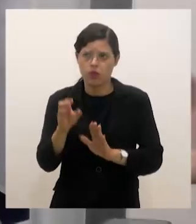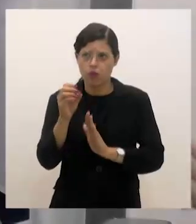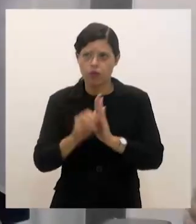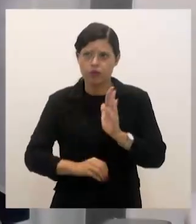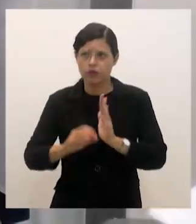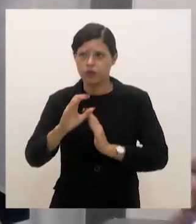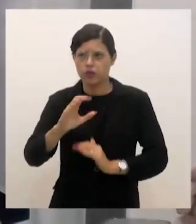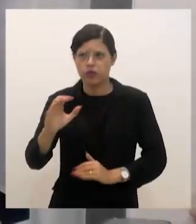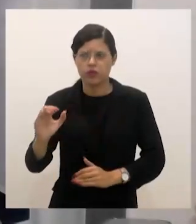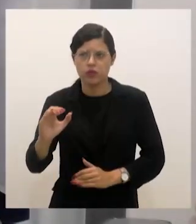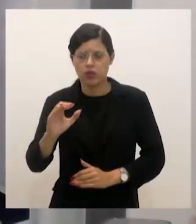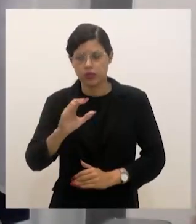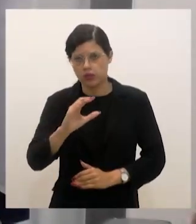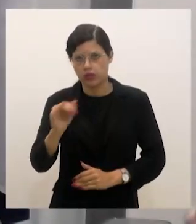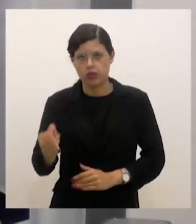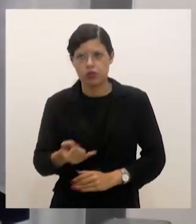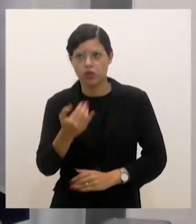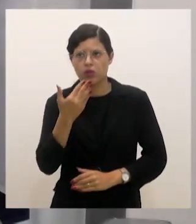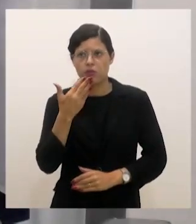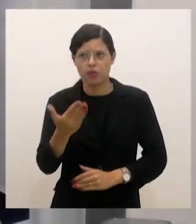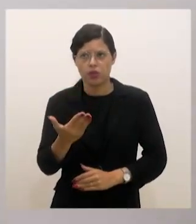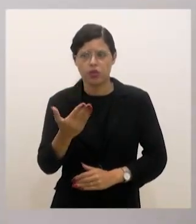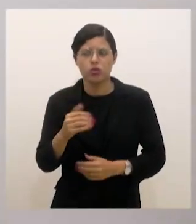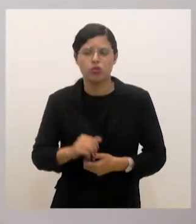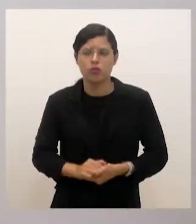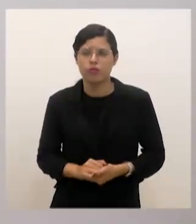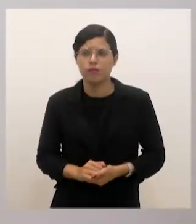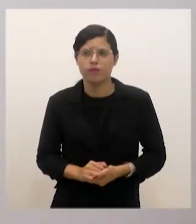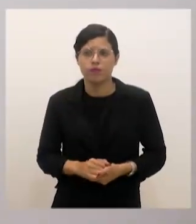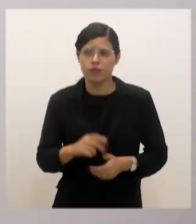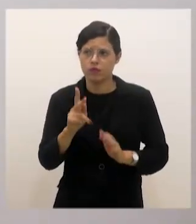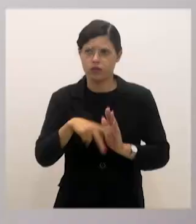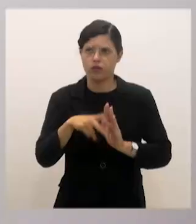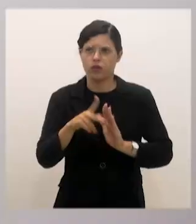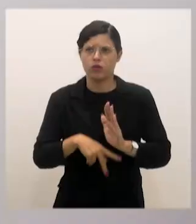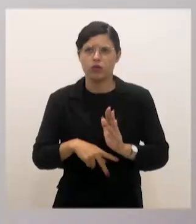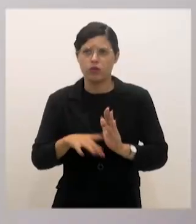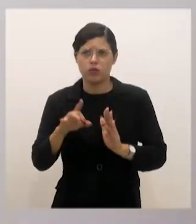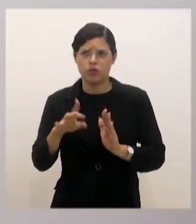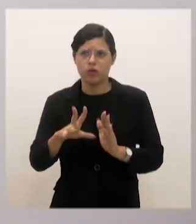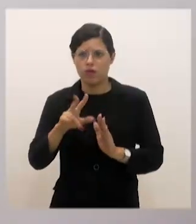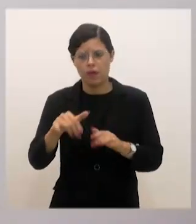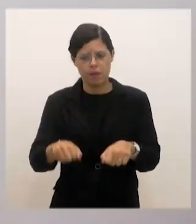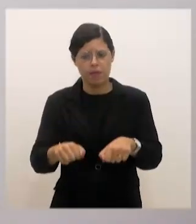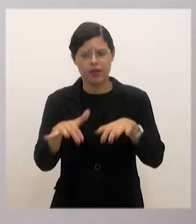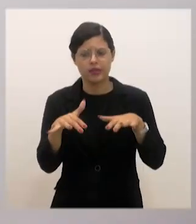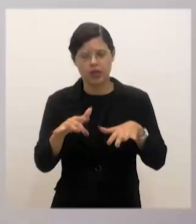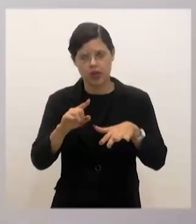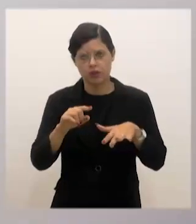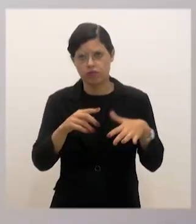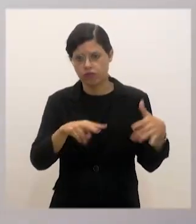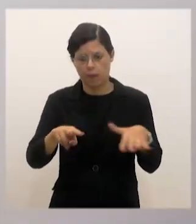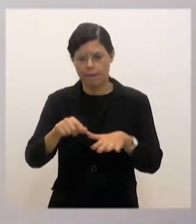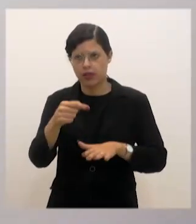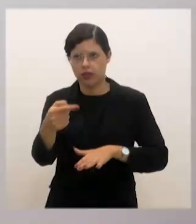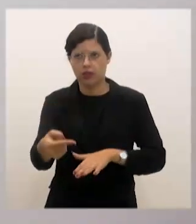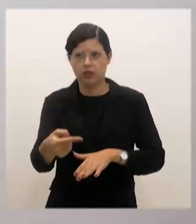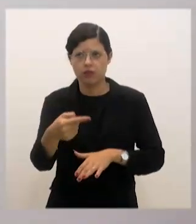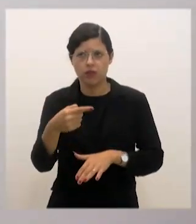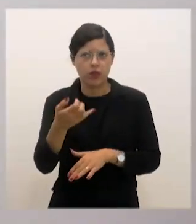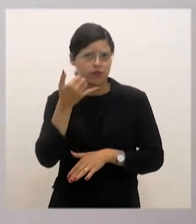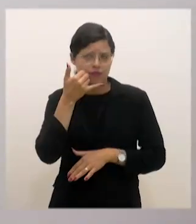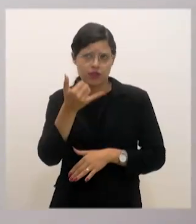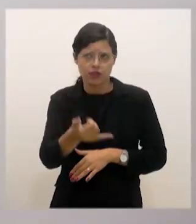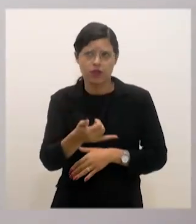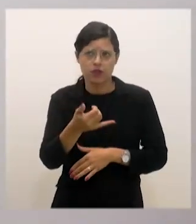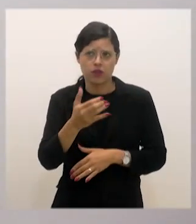pedindo a verificação. E o projeto vai à pauta, só vai à pauta semana que vem. Um telefone teu, você perde ver isso